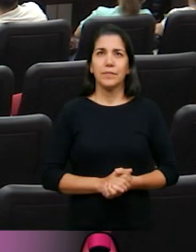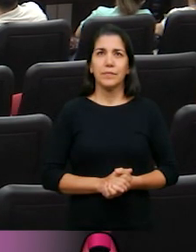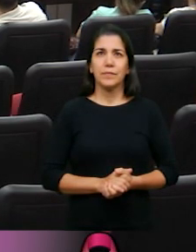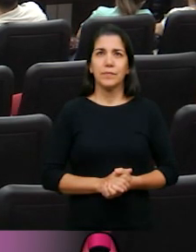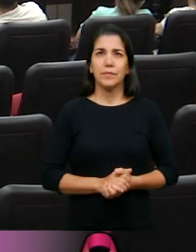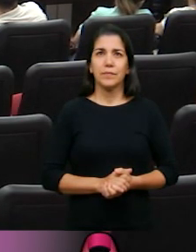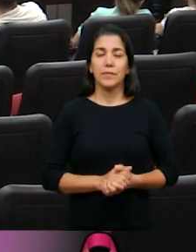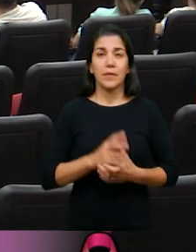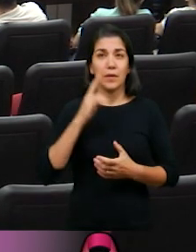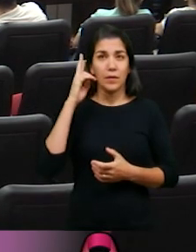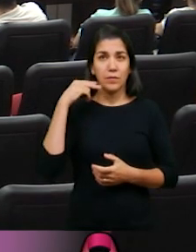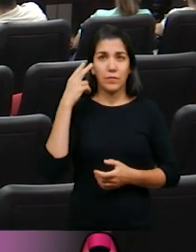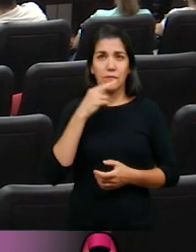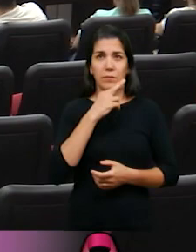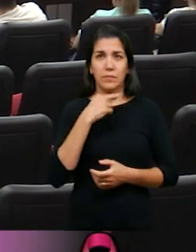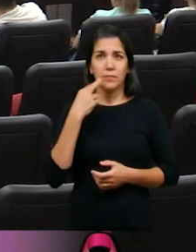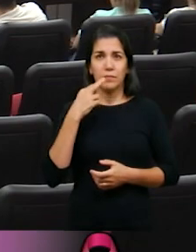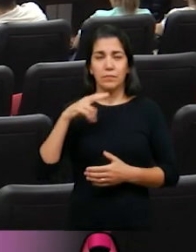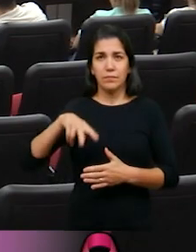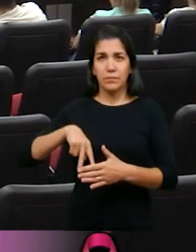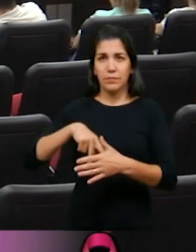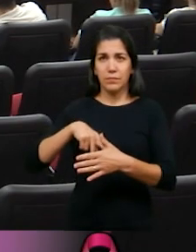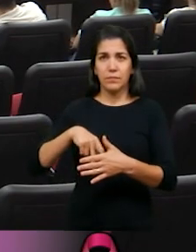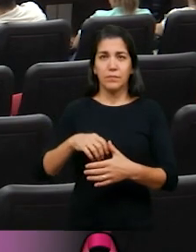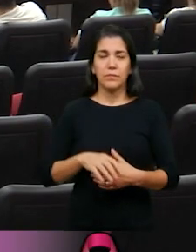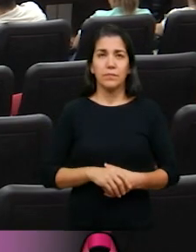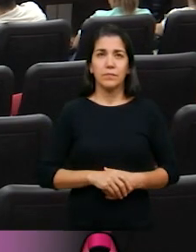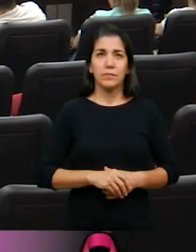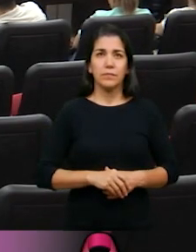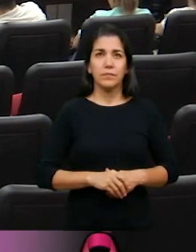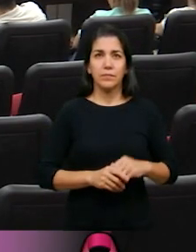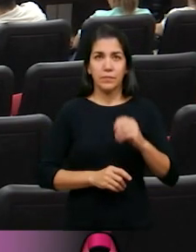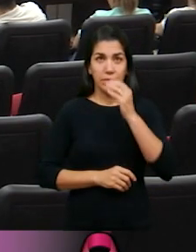Com a palavra, a vereadora Regininha.